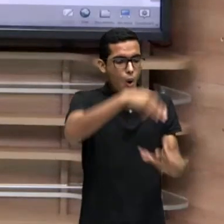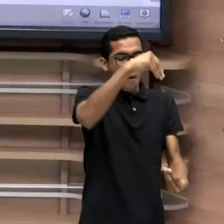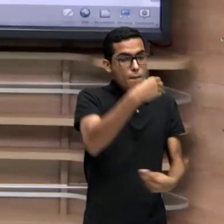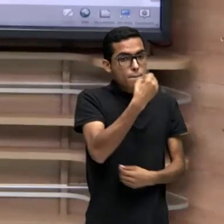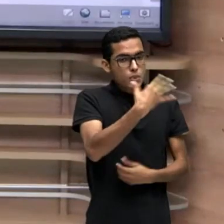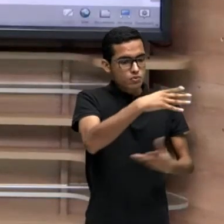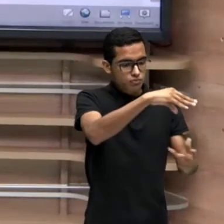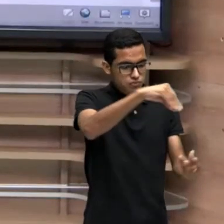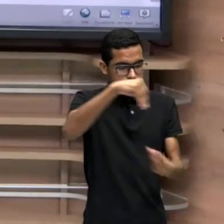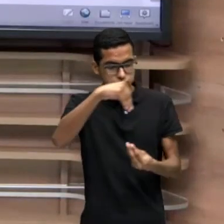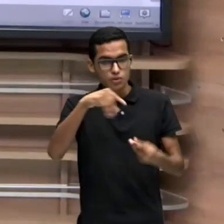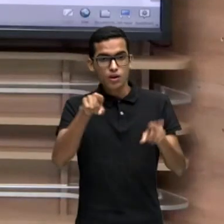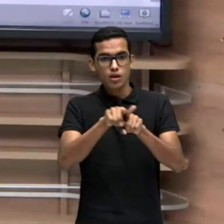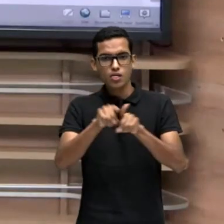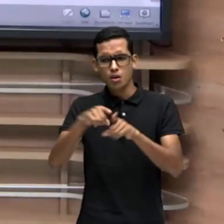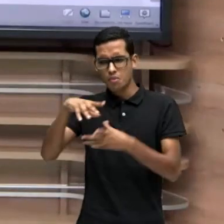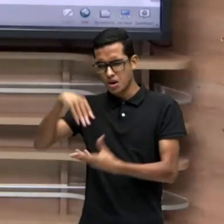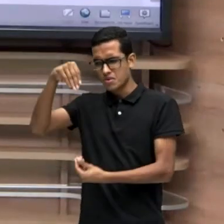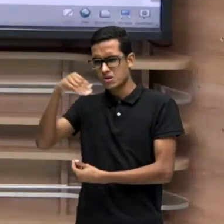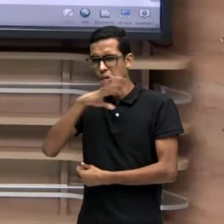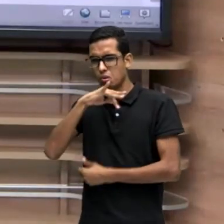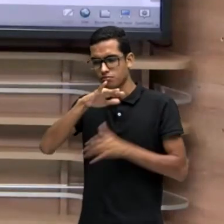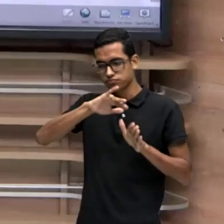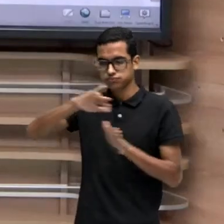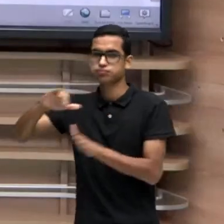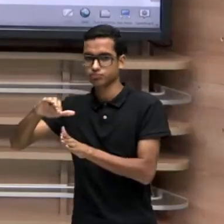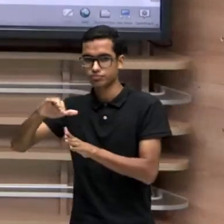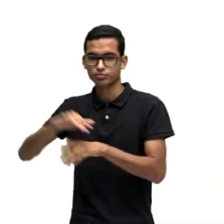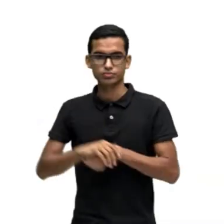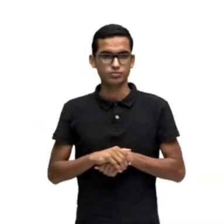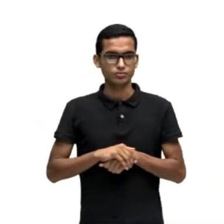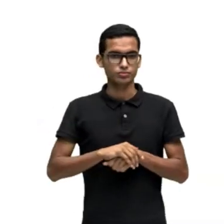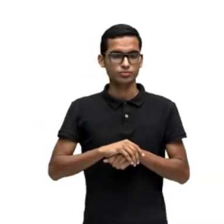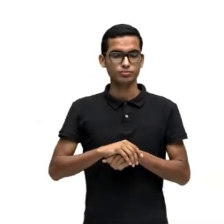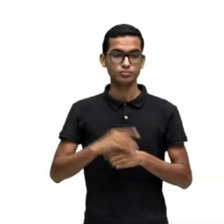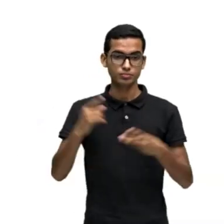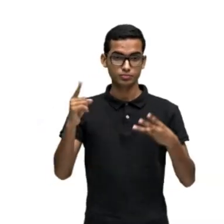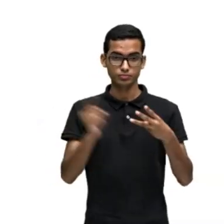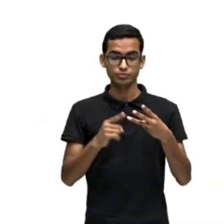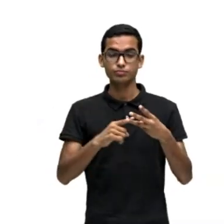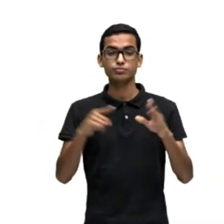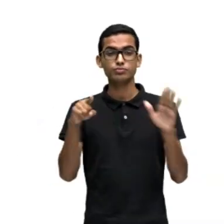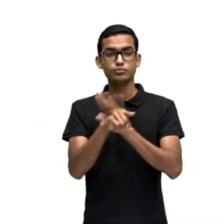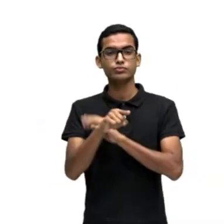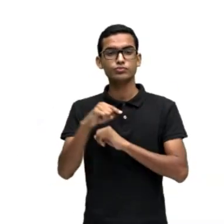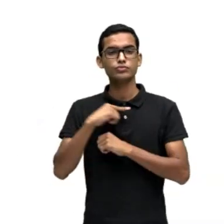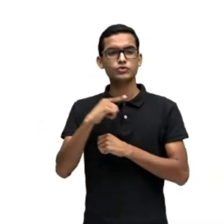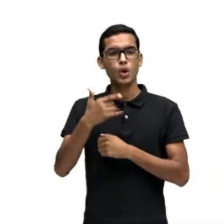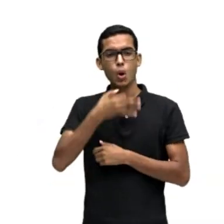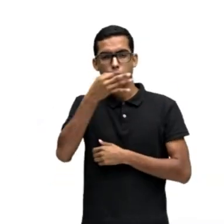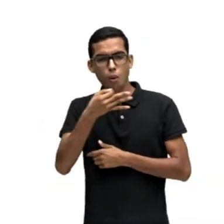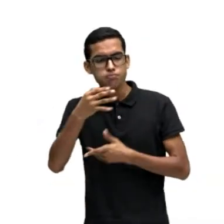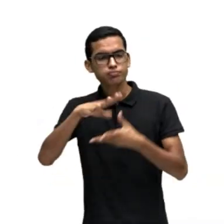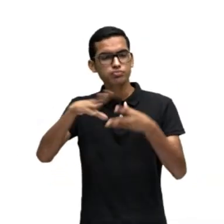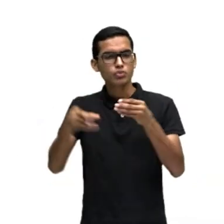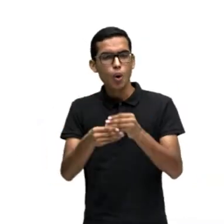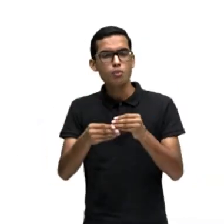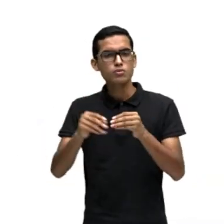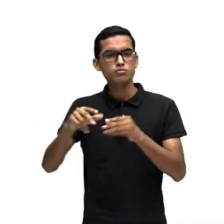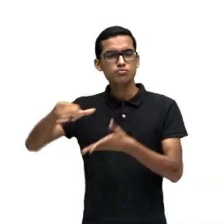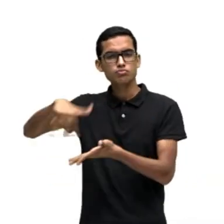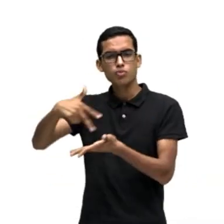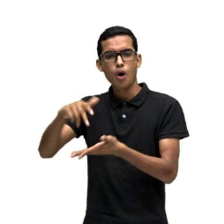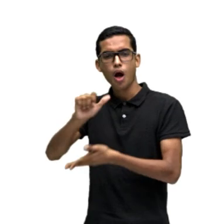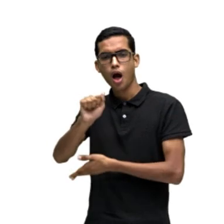espíritos maus e aproximar os espíritos bons. E a nossa terceira questão era: comente sobre a dança Atiaru. E a